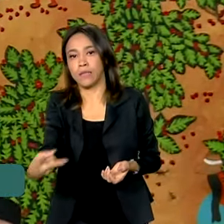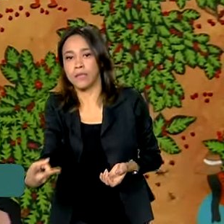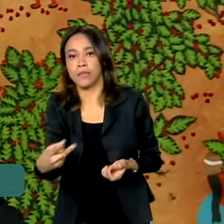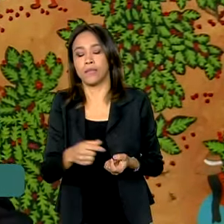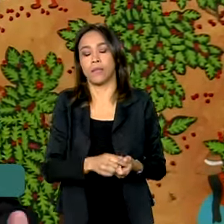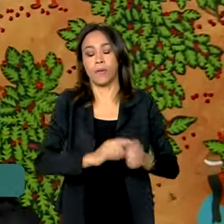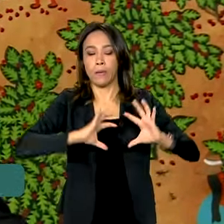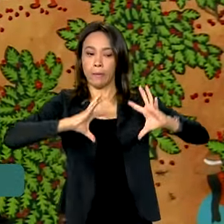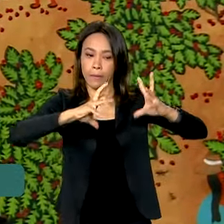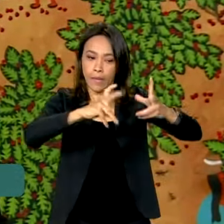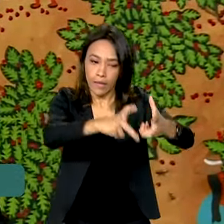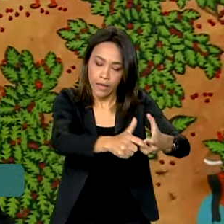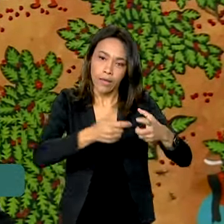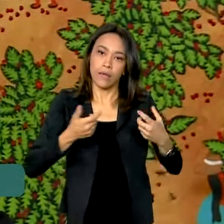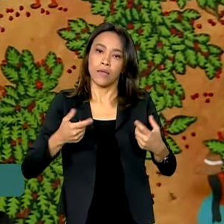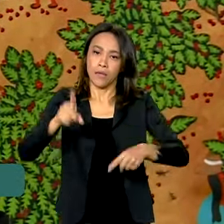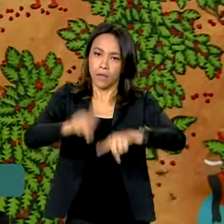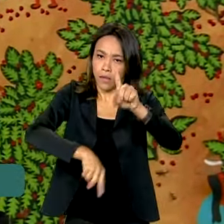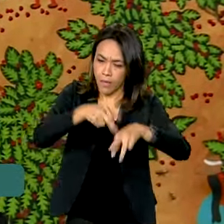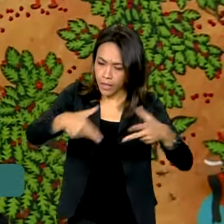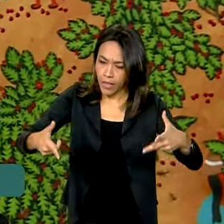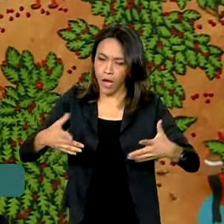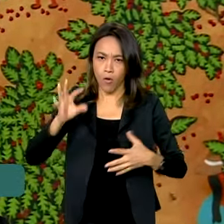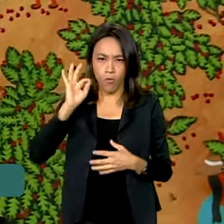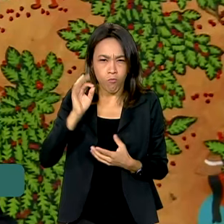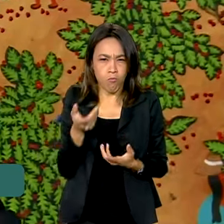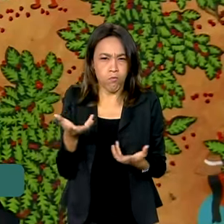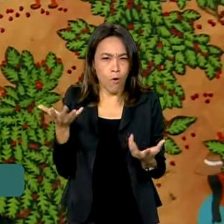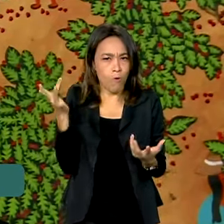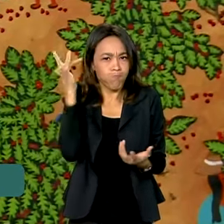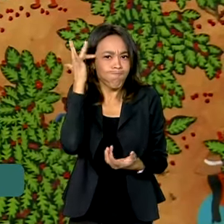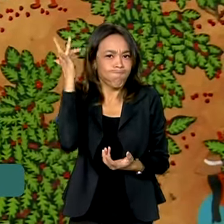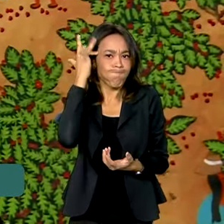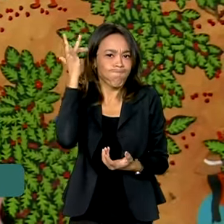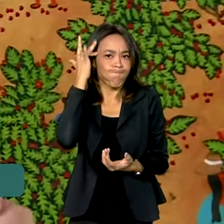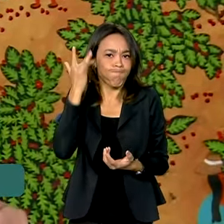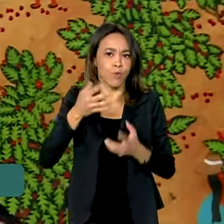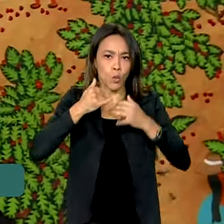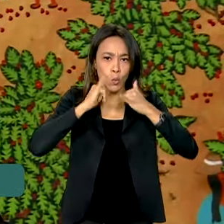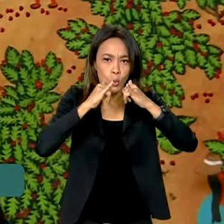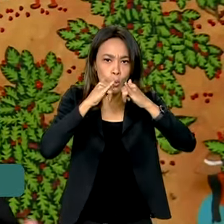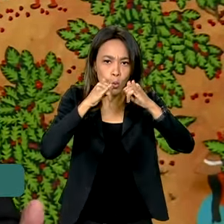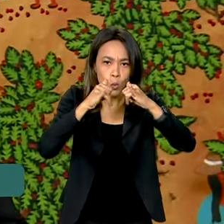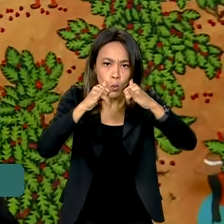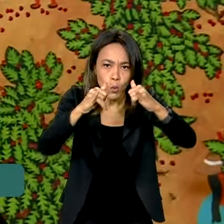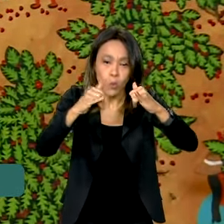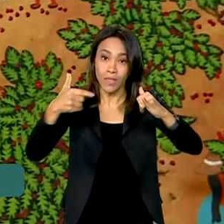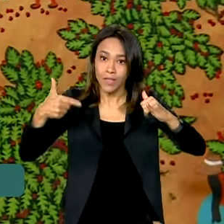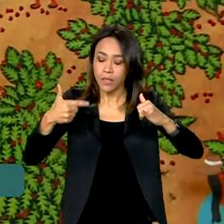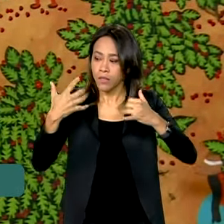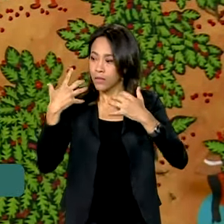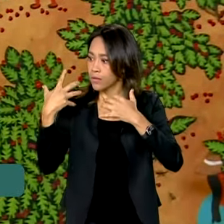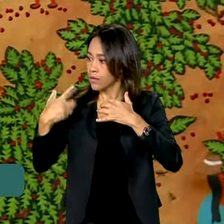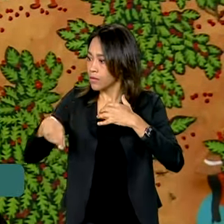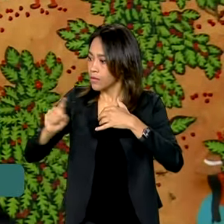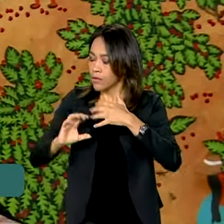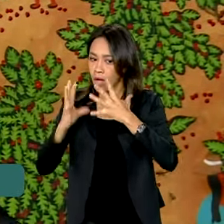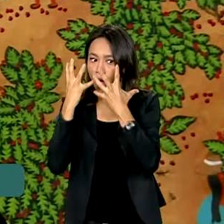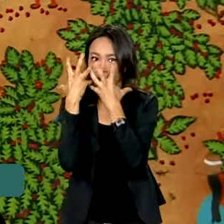e equipamentos com melhor eficiência energética. Tenho certeza que isso vai atrair muito